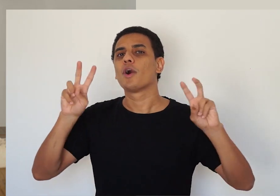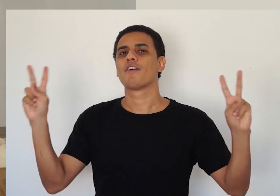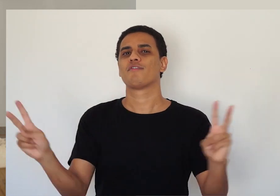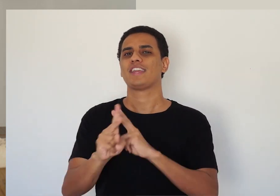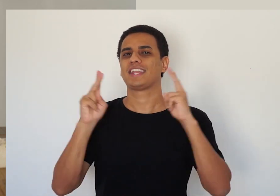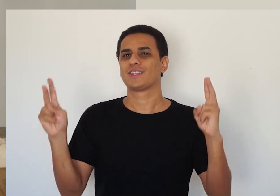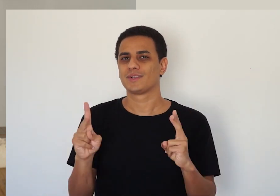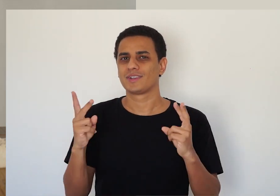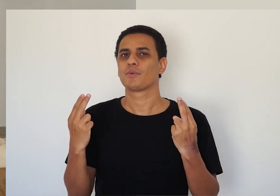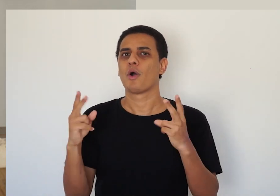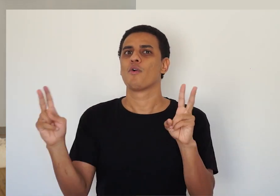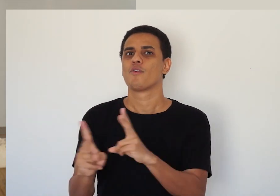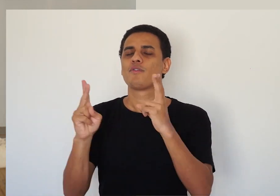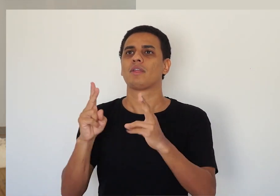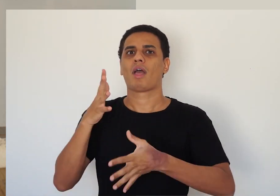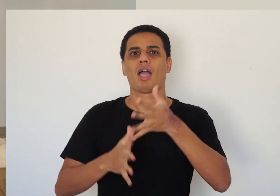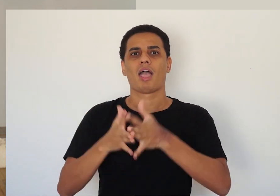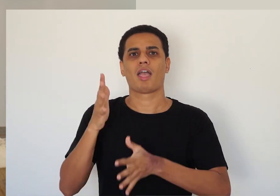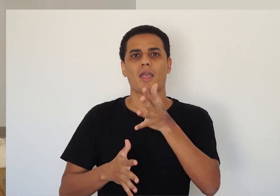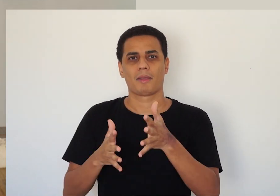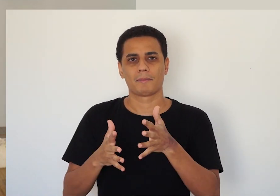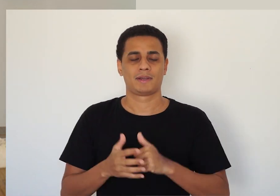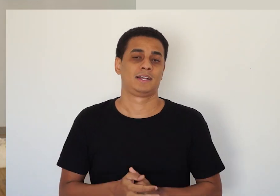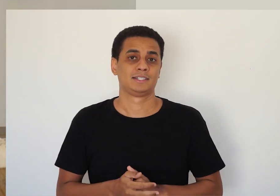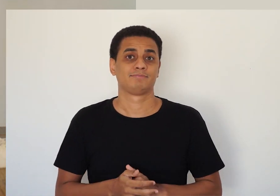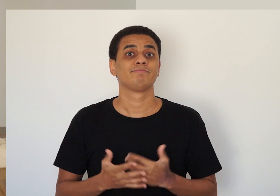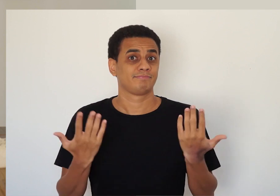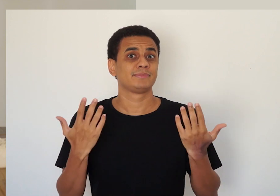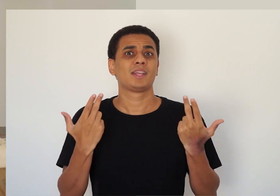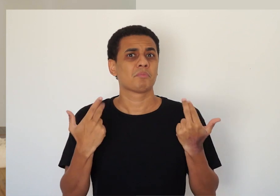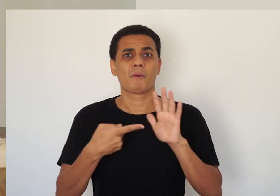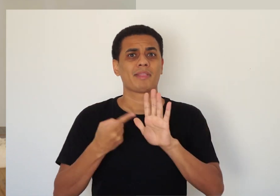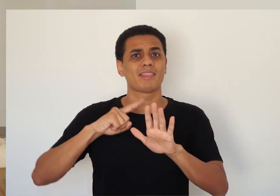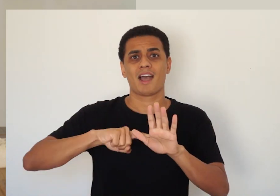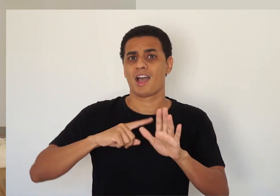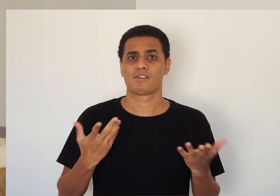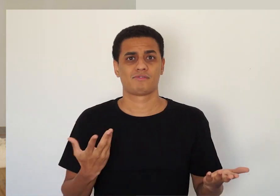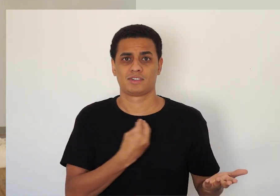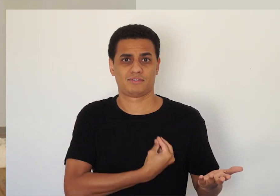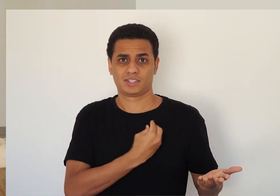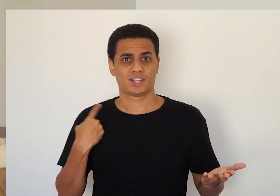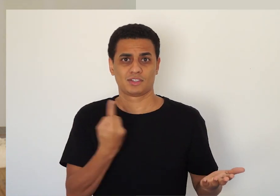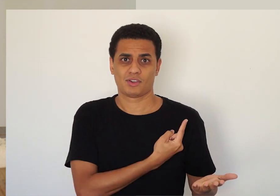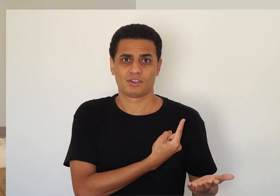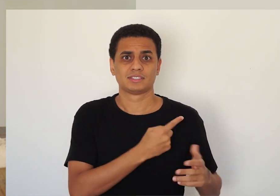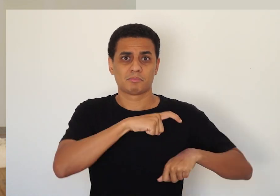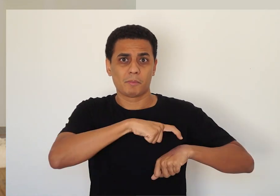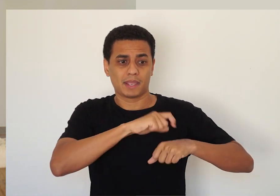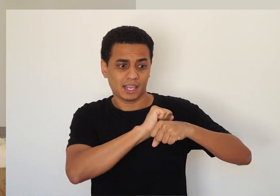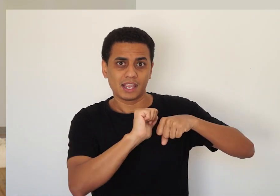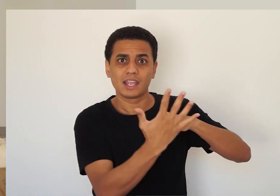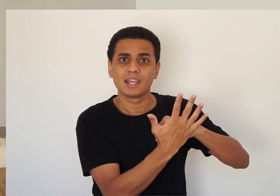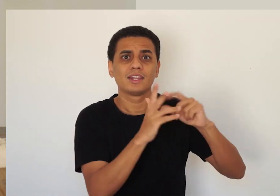eu e você estamos diante dele. Esse período é um período de vento forte mesmo e essa ilustração foi fantástica para dizer que se